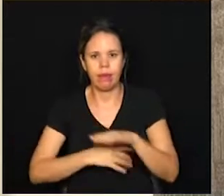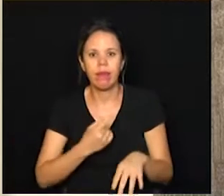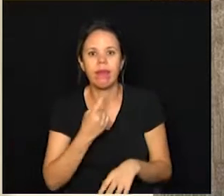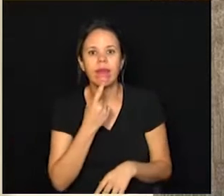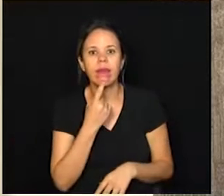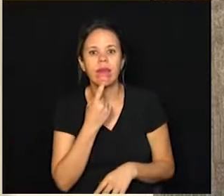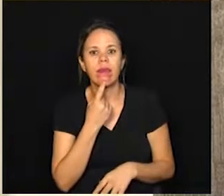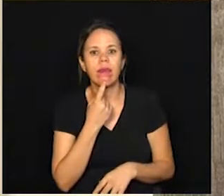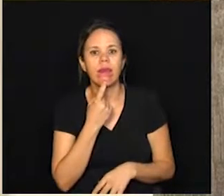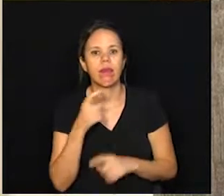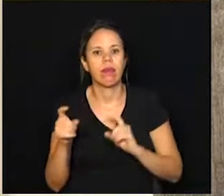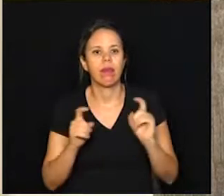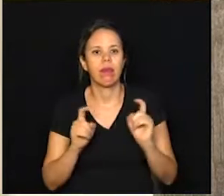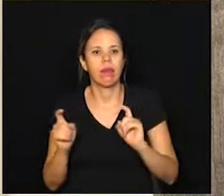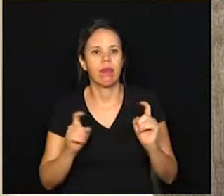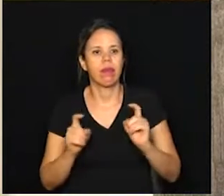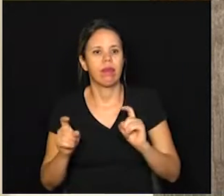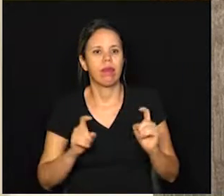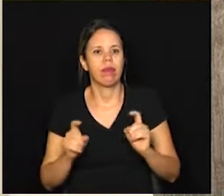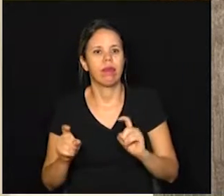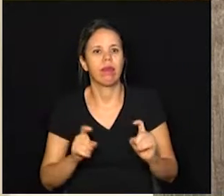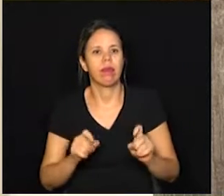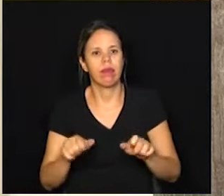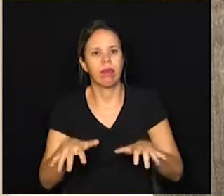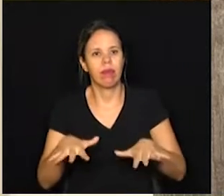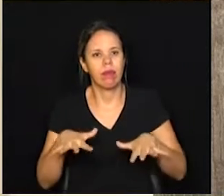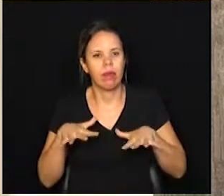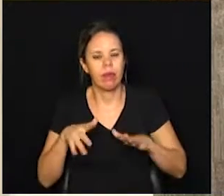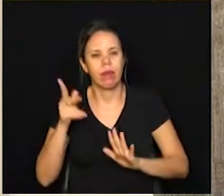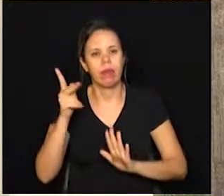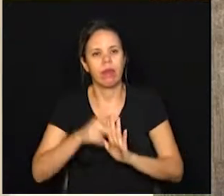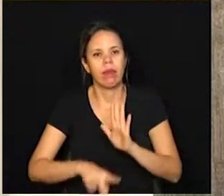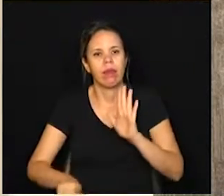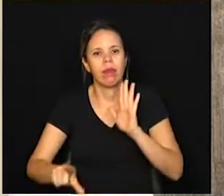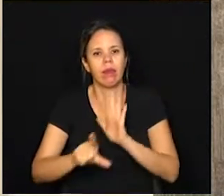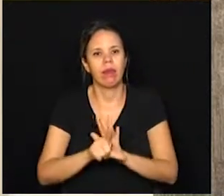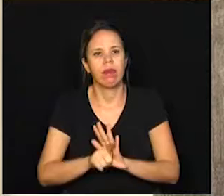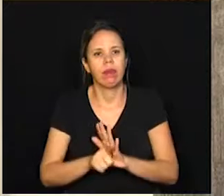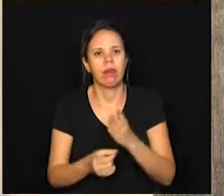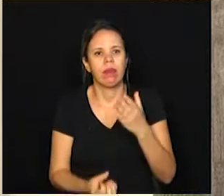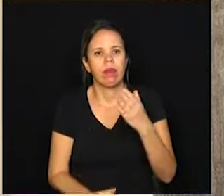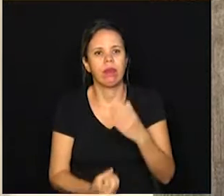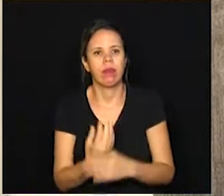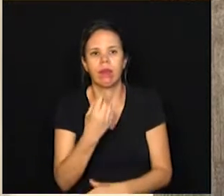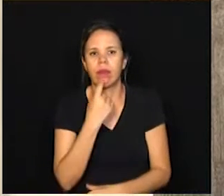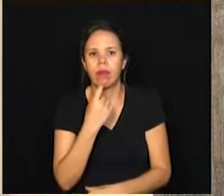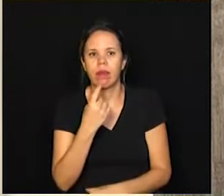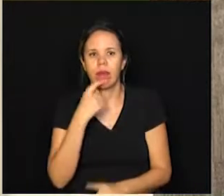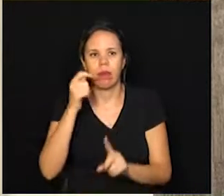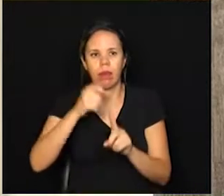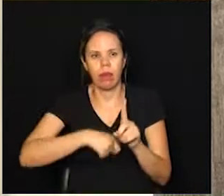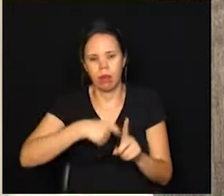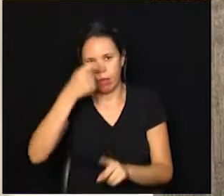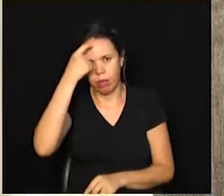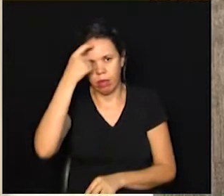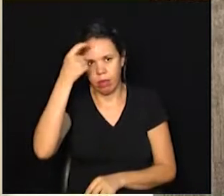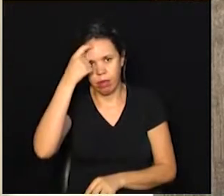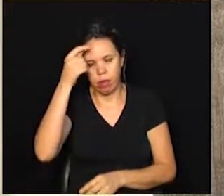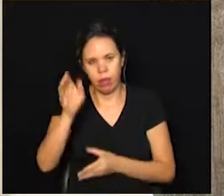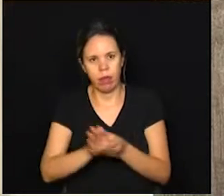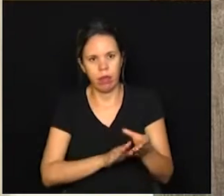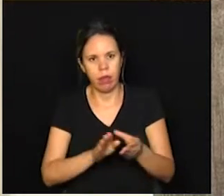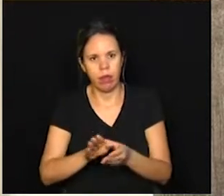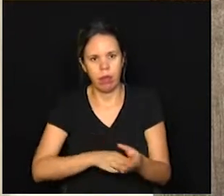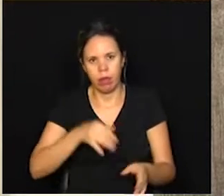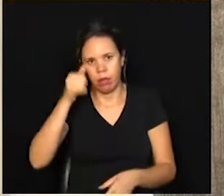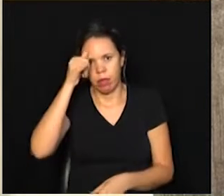Campinas. Essa audiência que vai debater o projeto de lei que cria em Campinas o mês da conscientização, orientação e